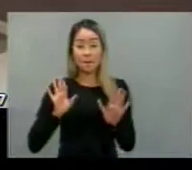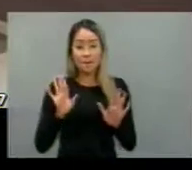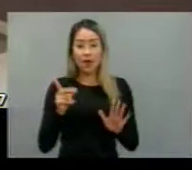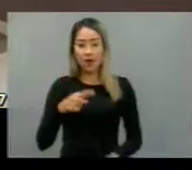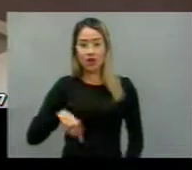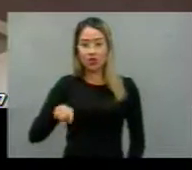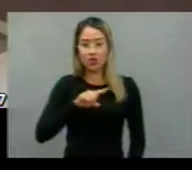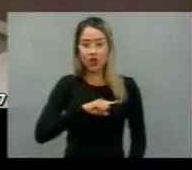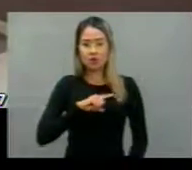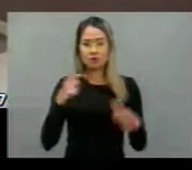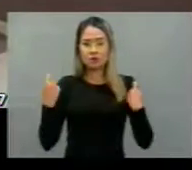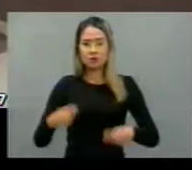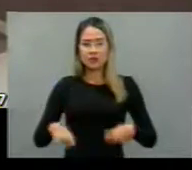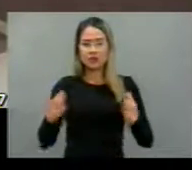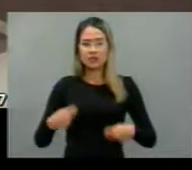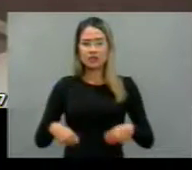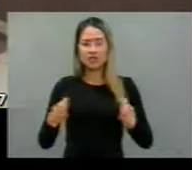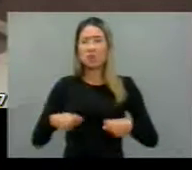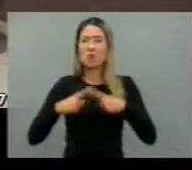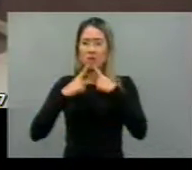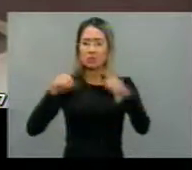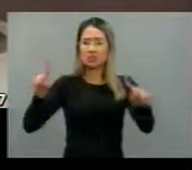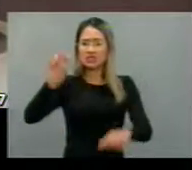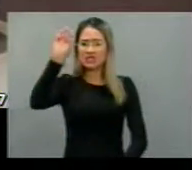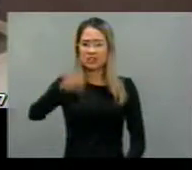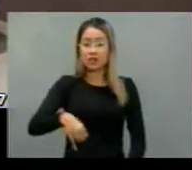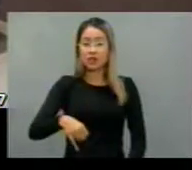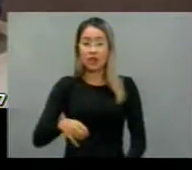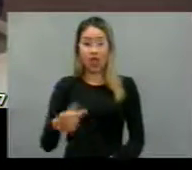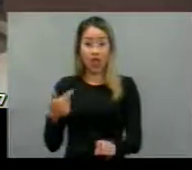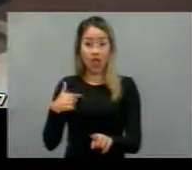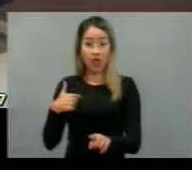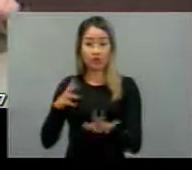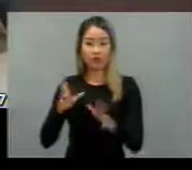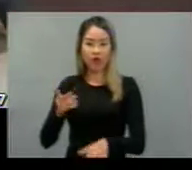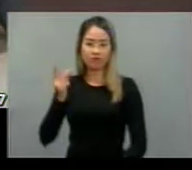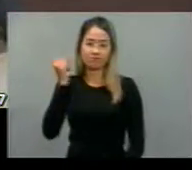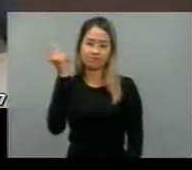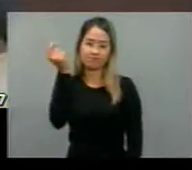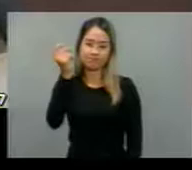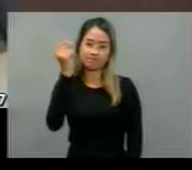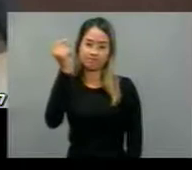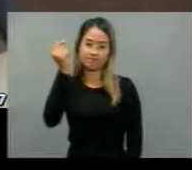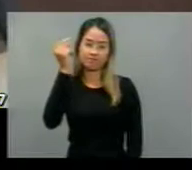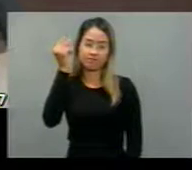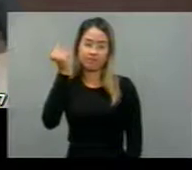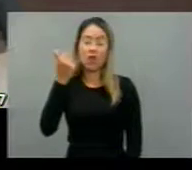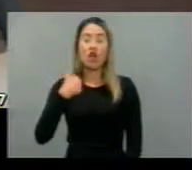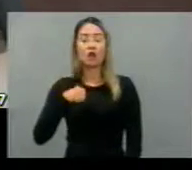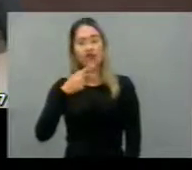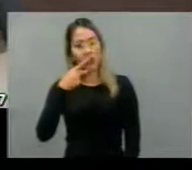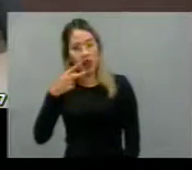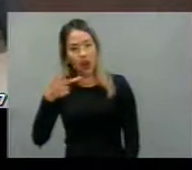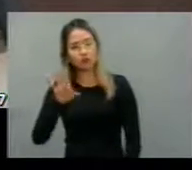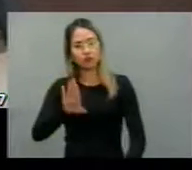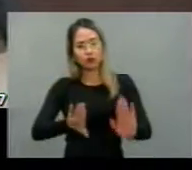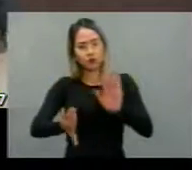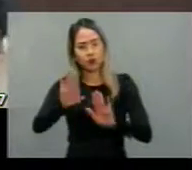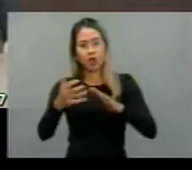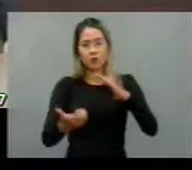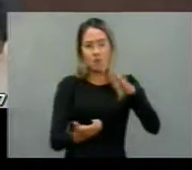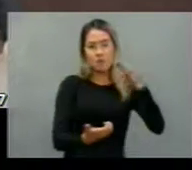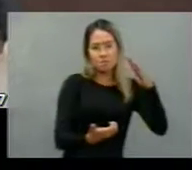estamos denunciando essas estruturas há muito tempo. Nós estamos denunciando, nós do